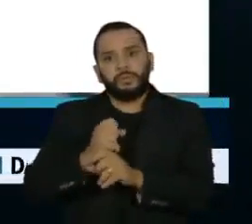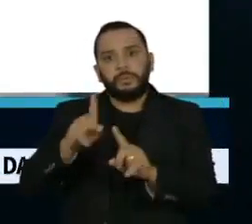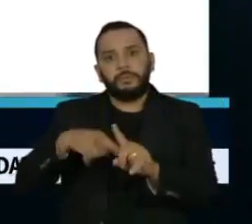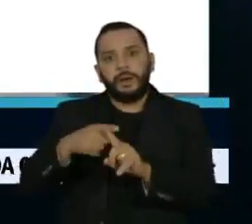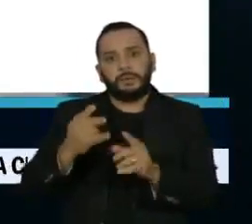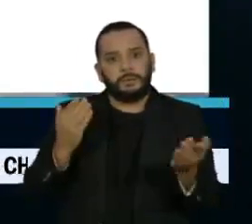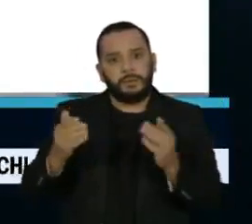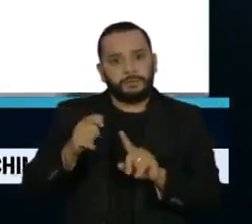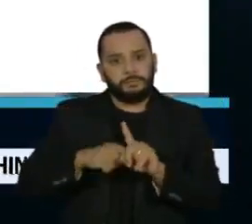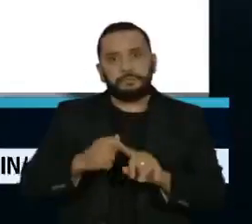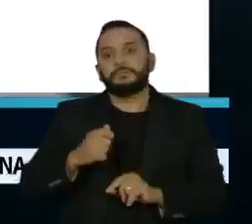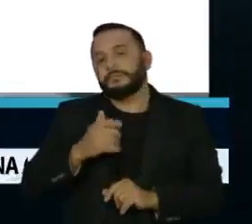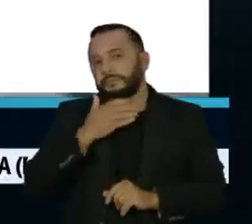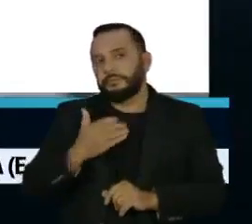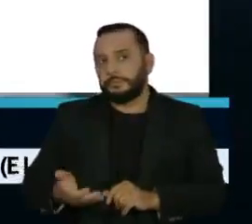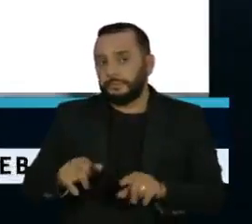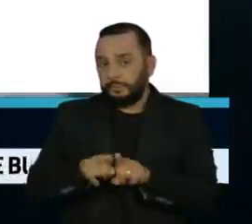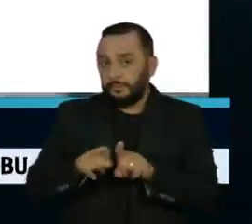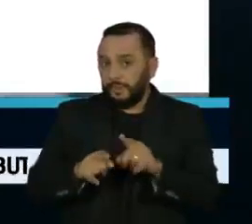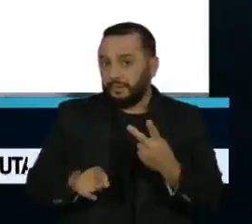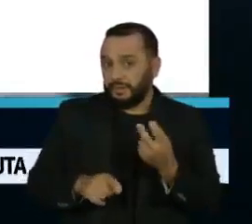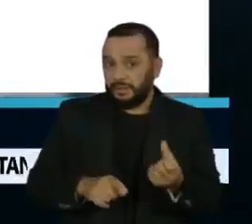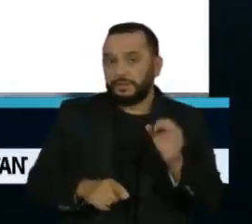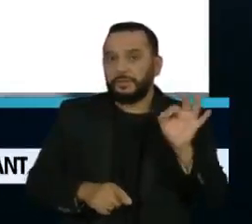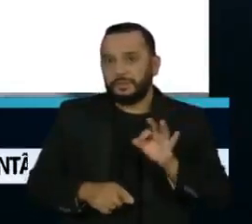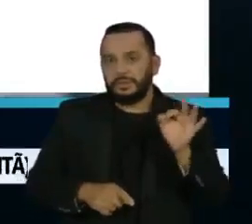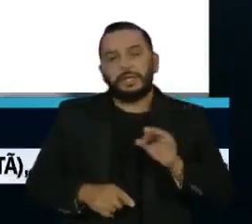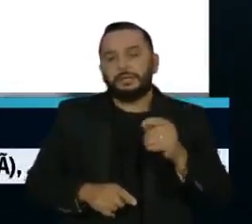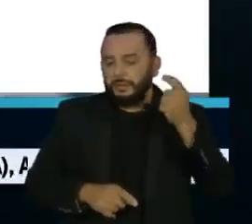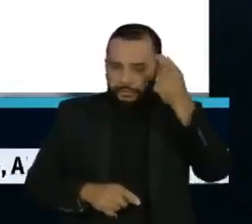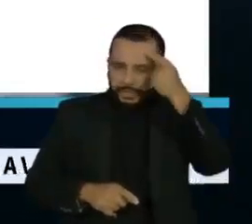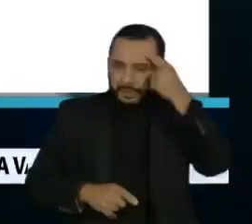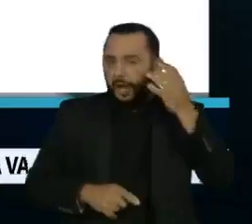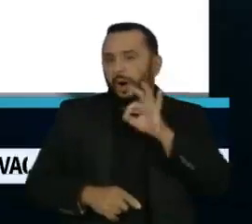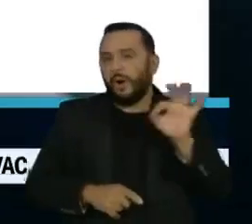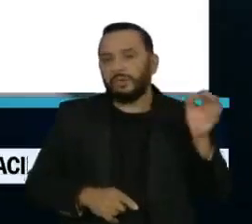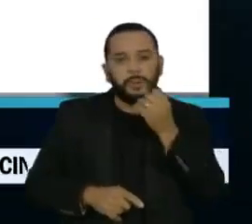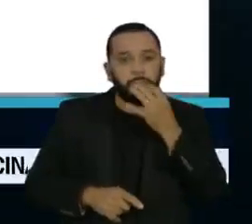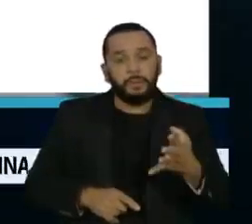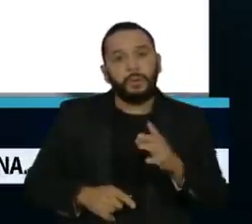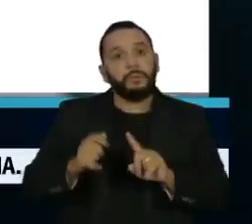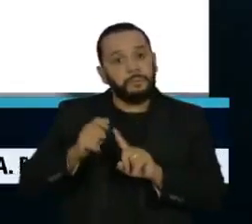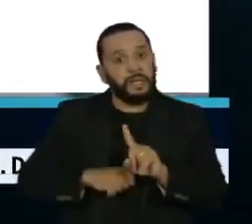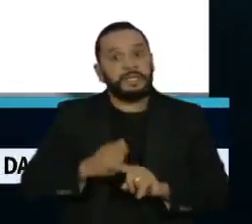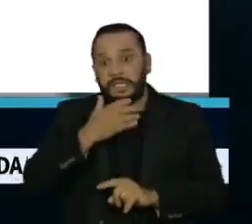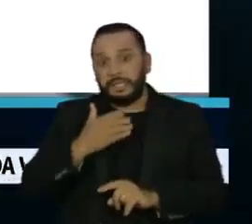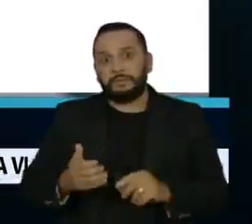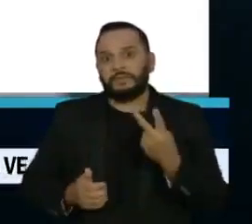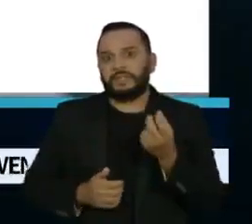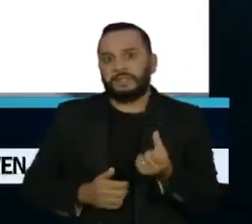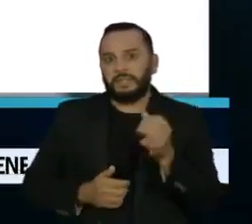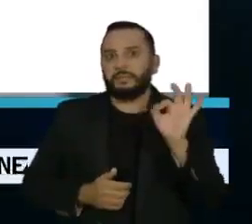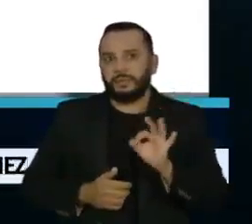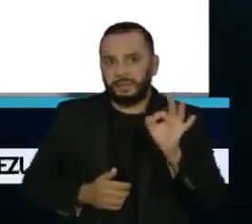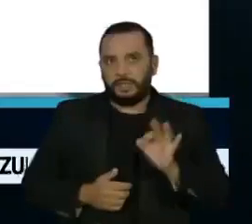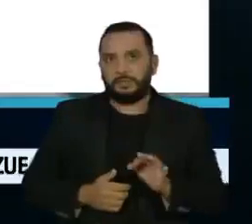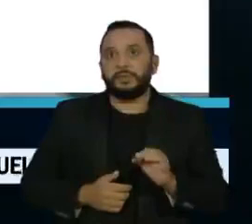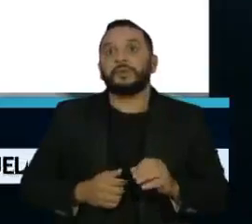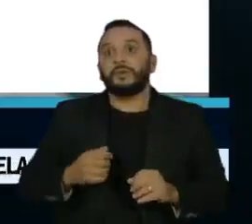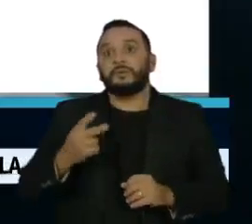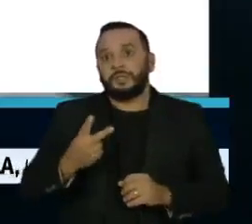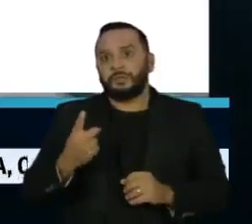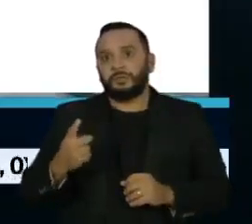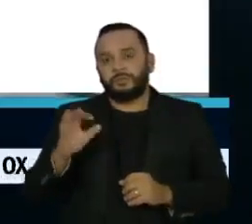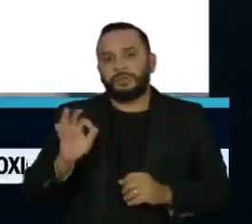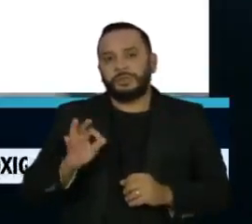dezembro 23 por cento afirmam que a atuação é ótima ou boa em dezembro o percentual era de vinte e seis por cento 21